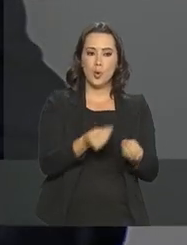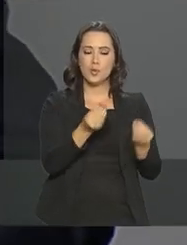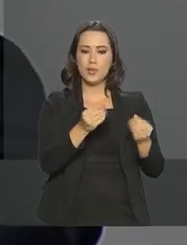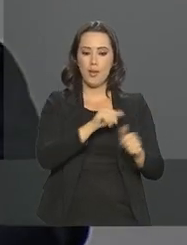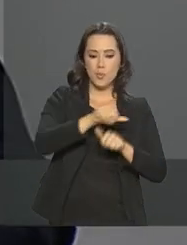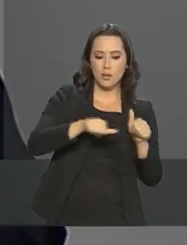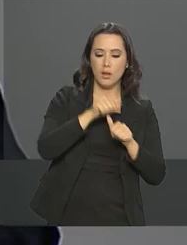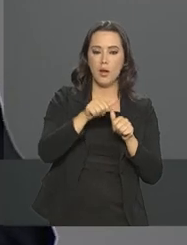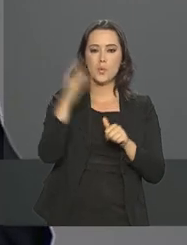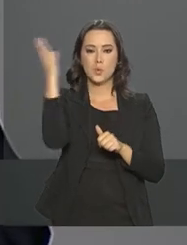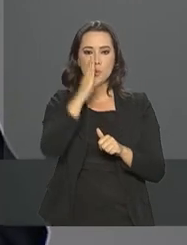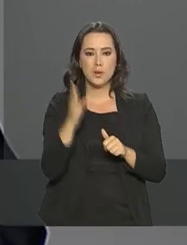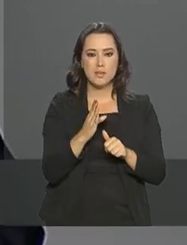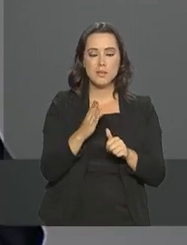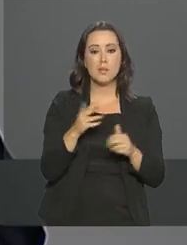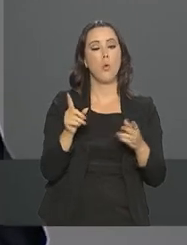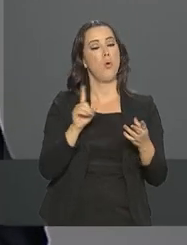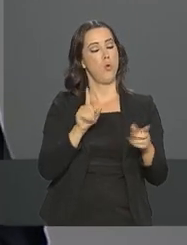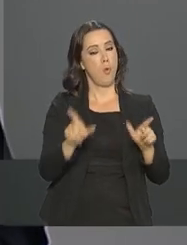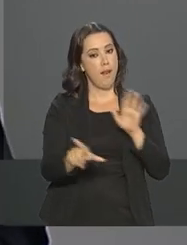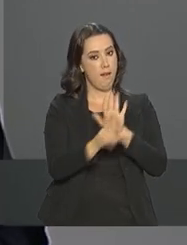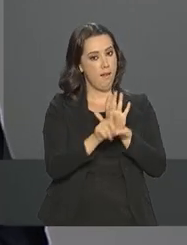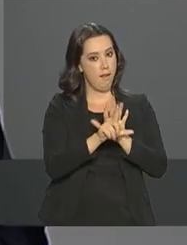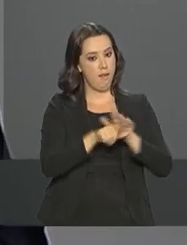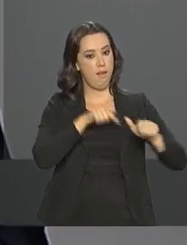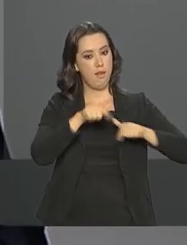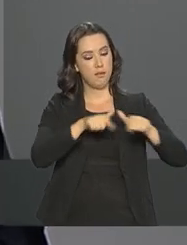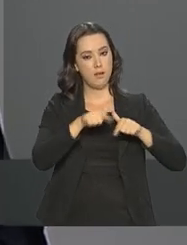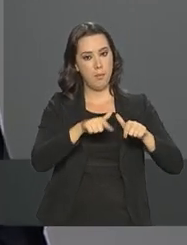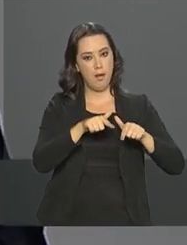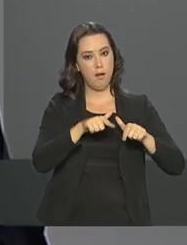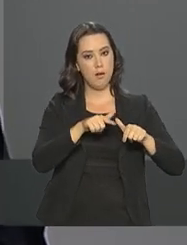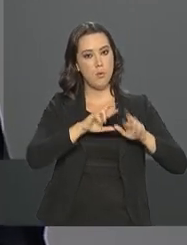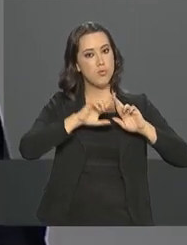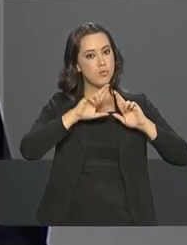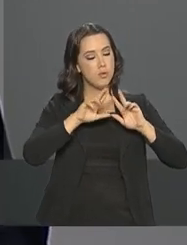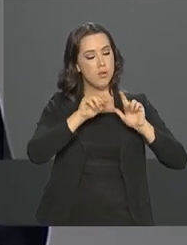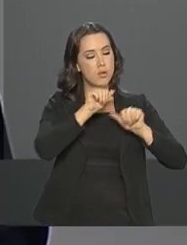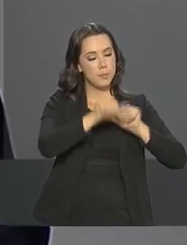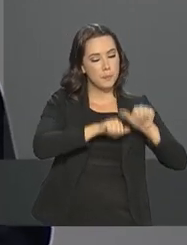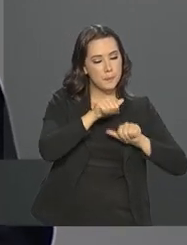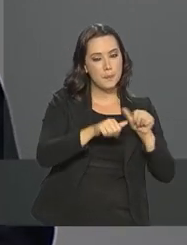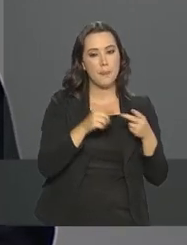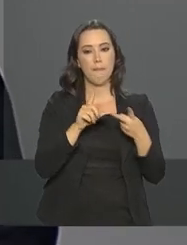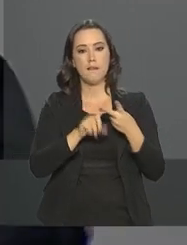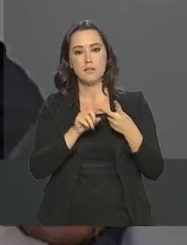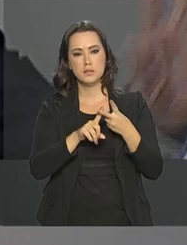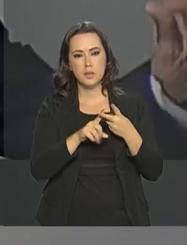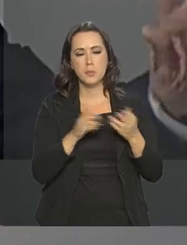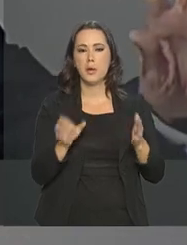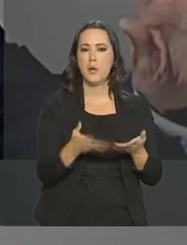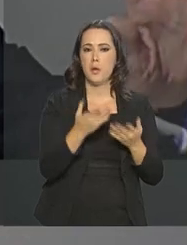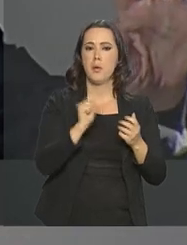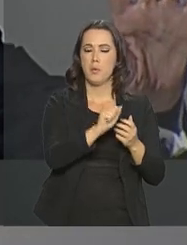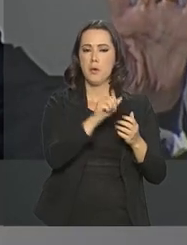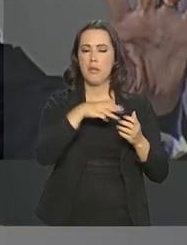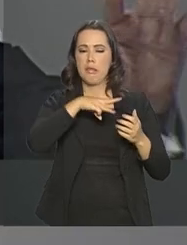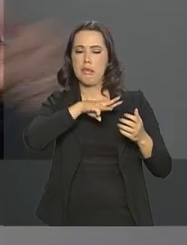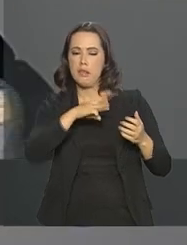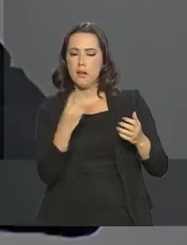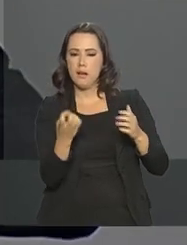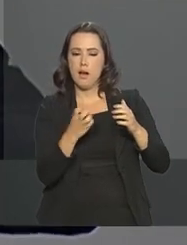modernismo são trabalhista e autorizando a terceirização não é porque isto pode dizer mais gerou emprego do juro